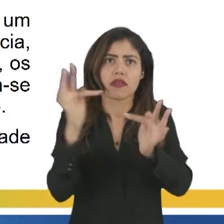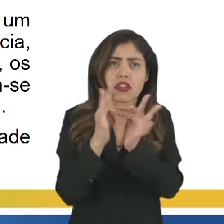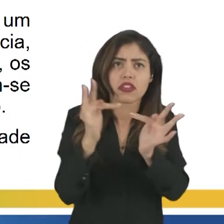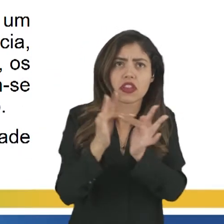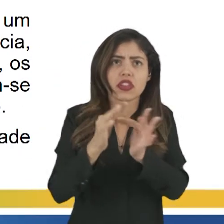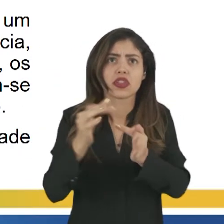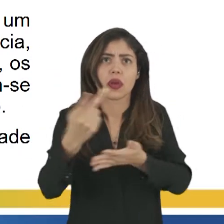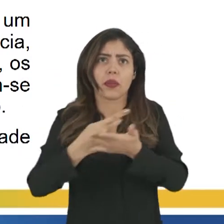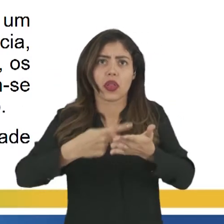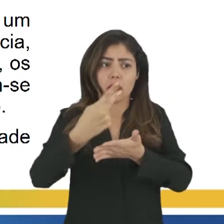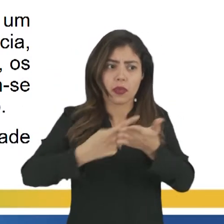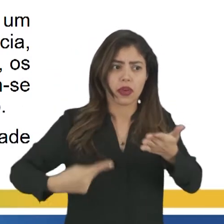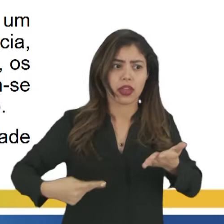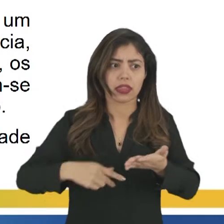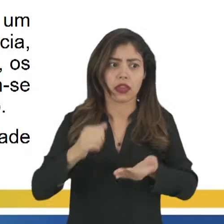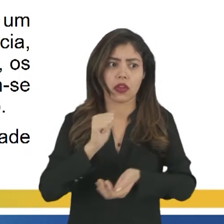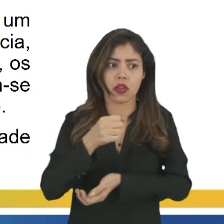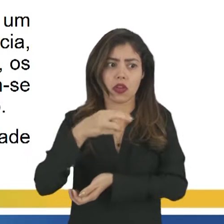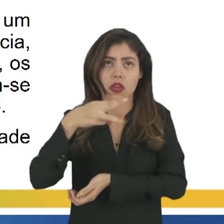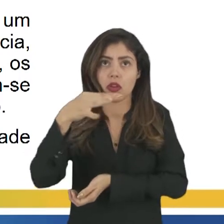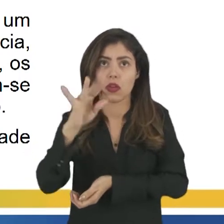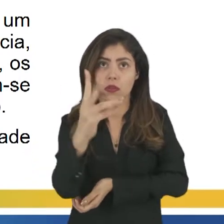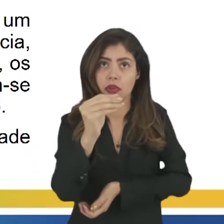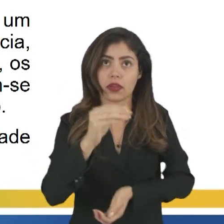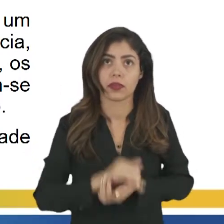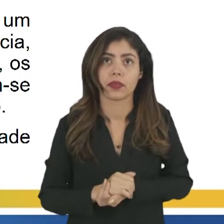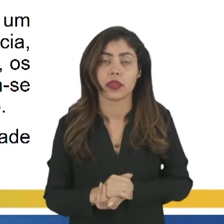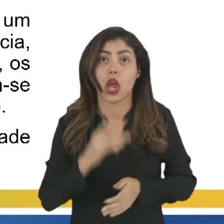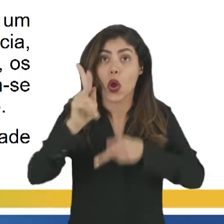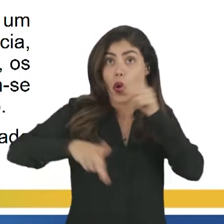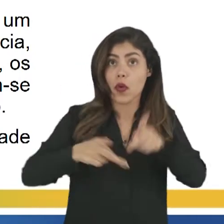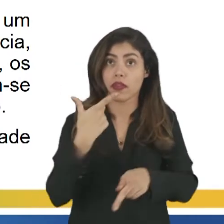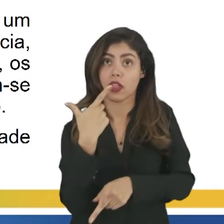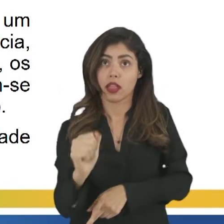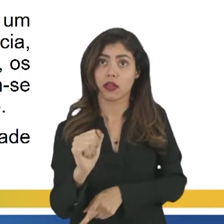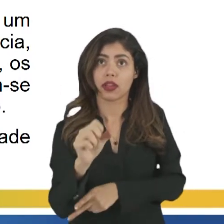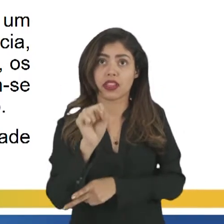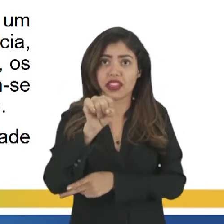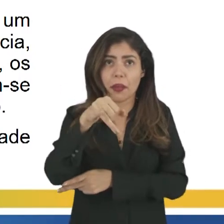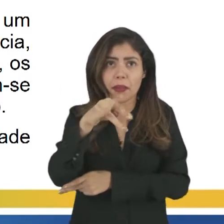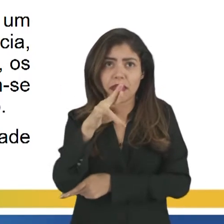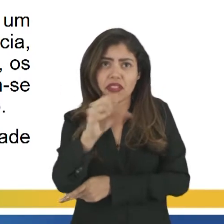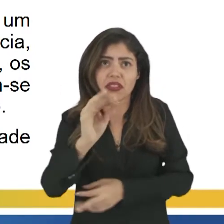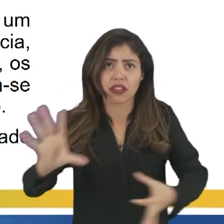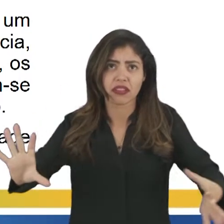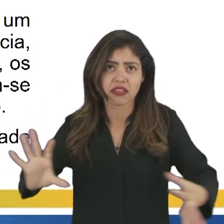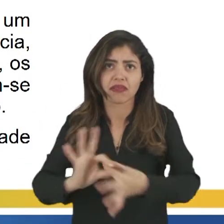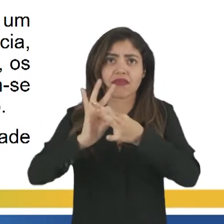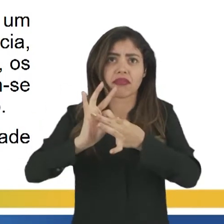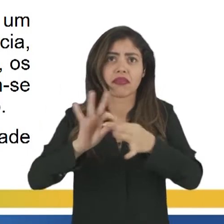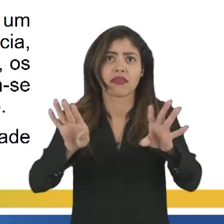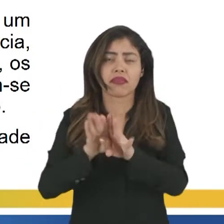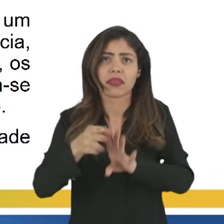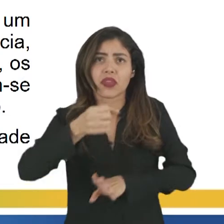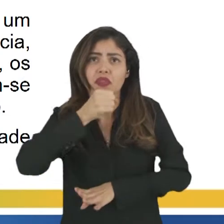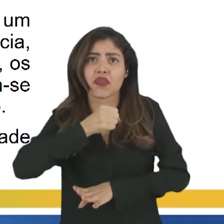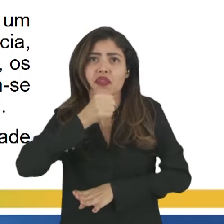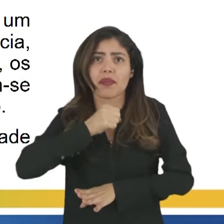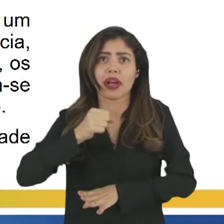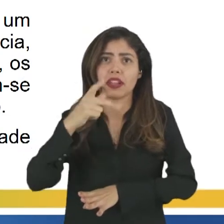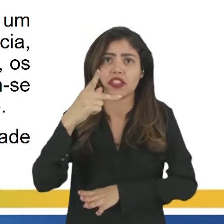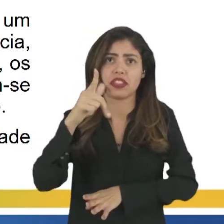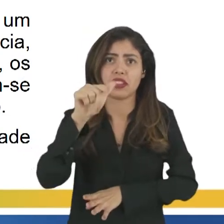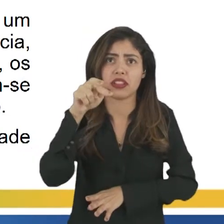controlando até cerca de 1400 a.C. Por volta de 1100 a.C., os fenícios